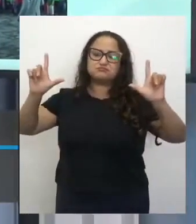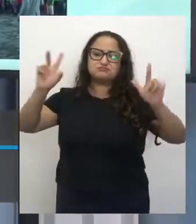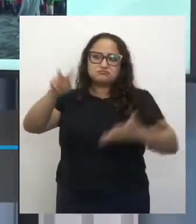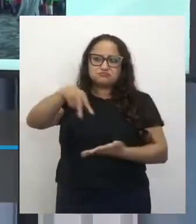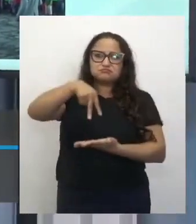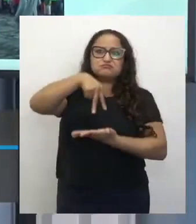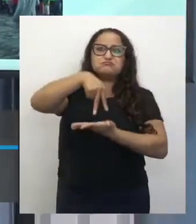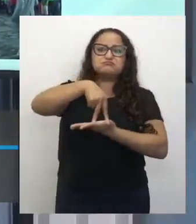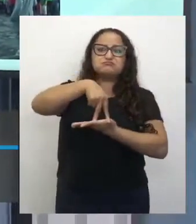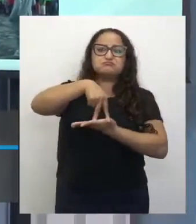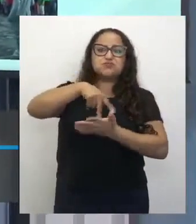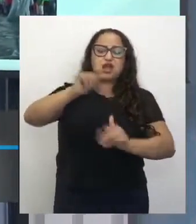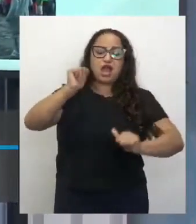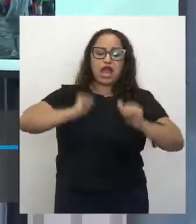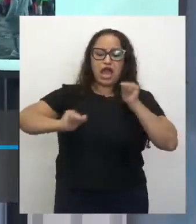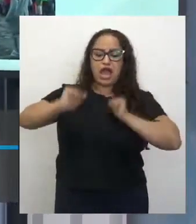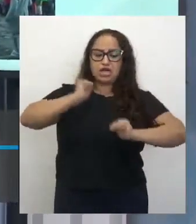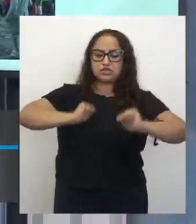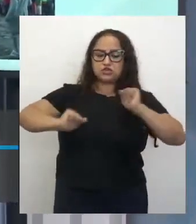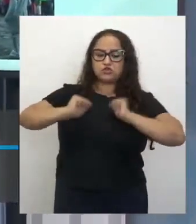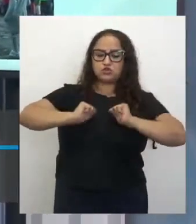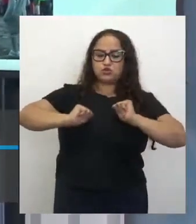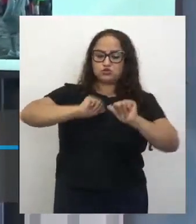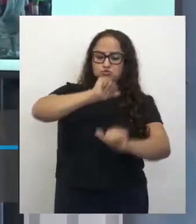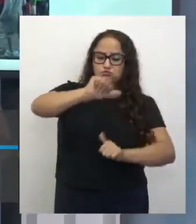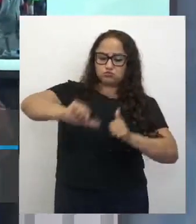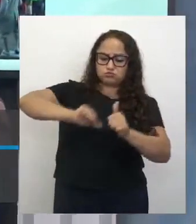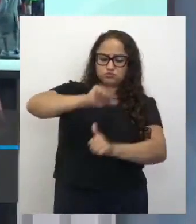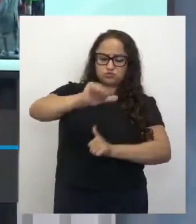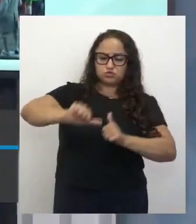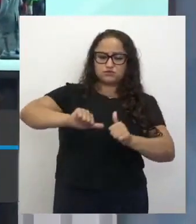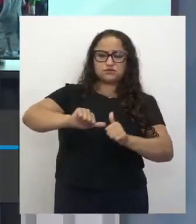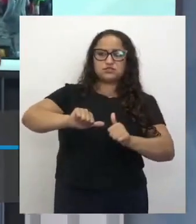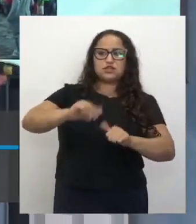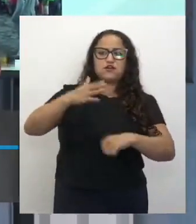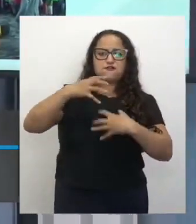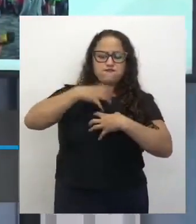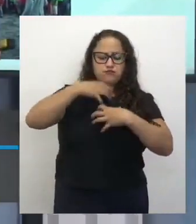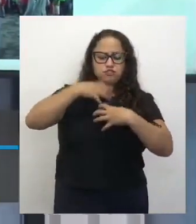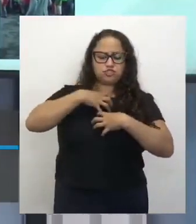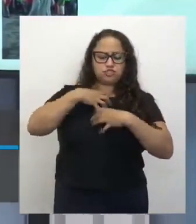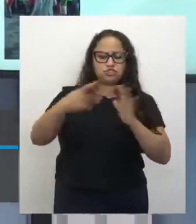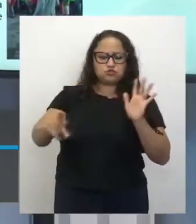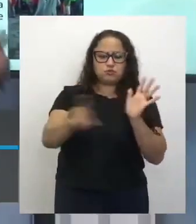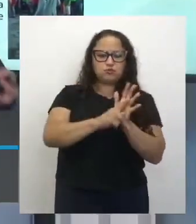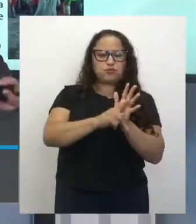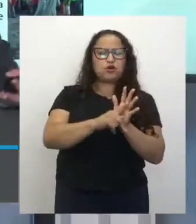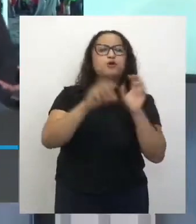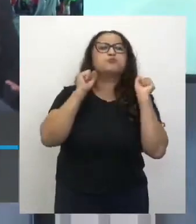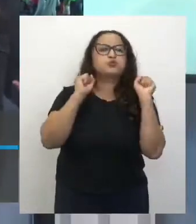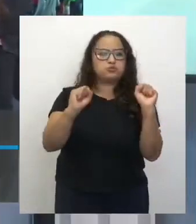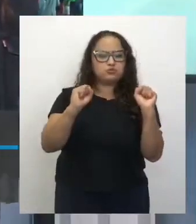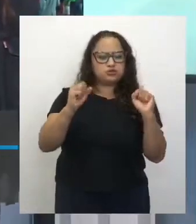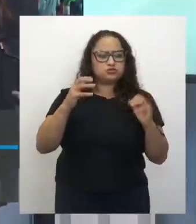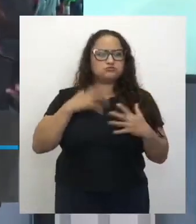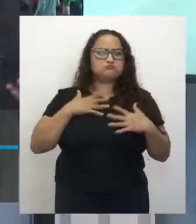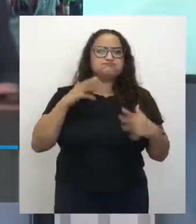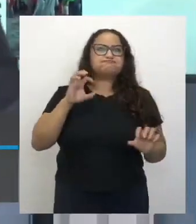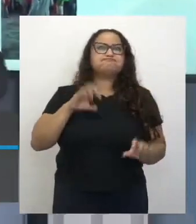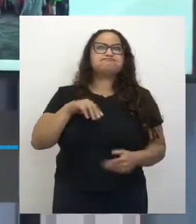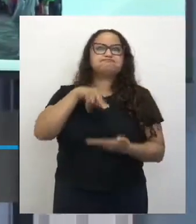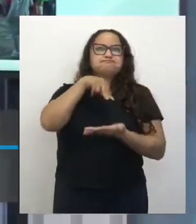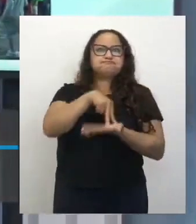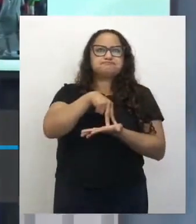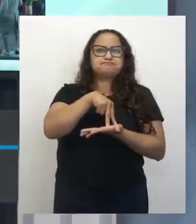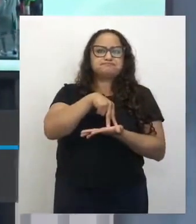ele acaba se metamorfoseando, né, em vários objetos inanimados. Às vezes ele pode simular uma estátua, né, às